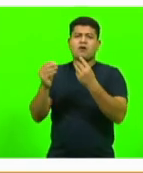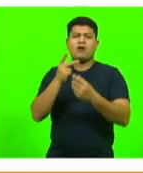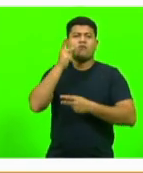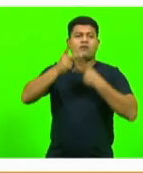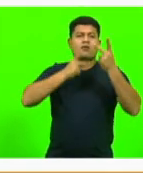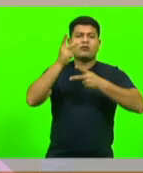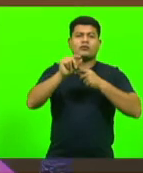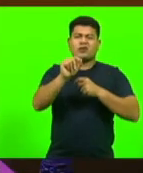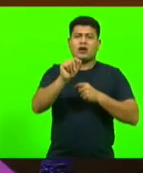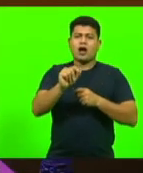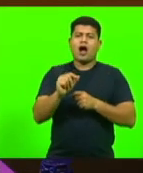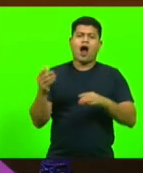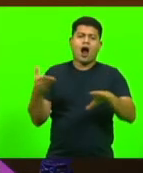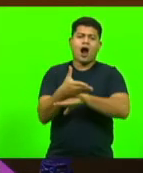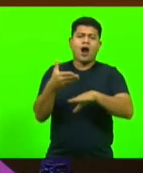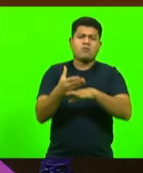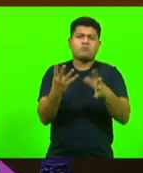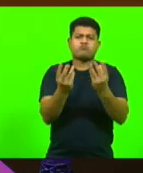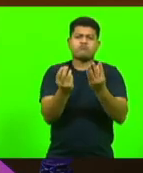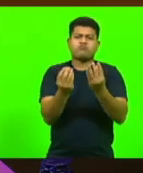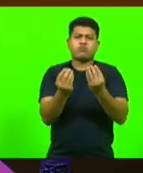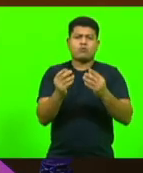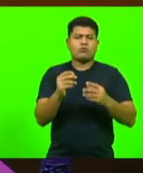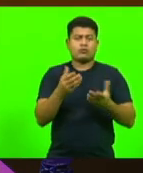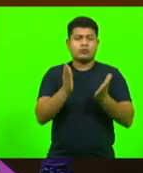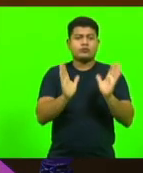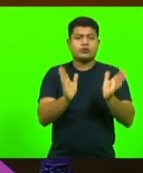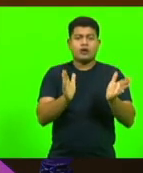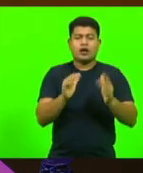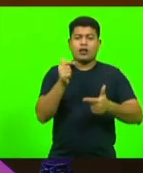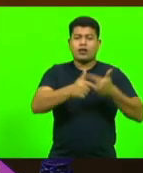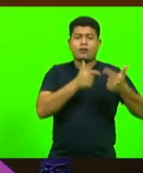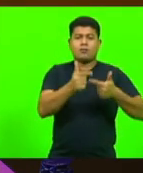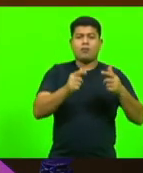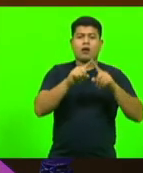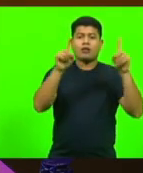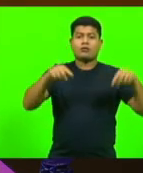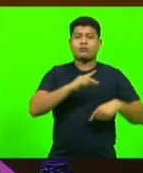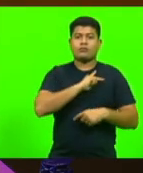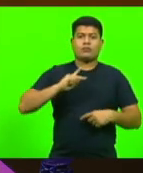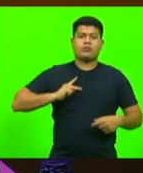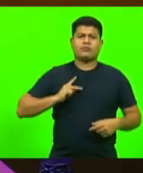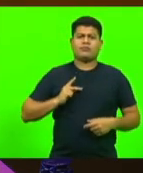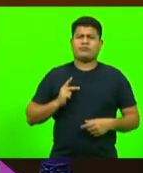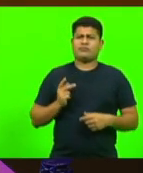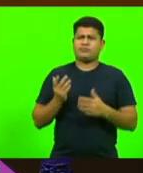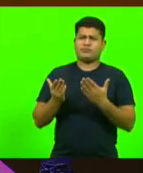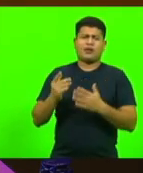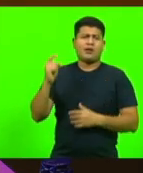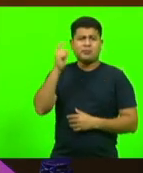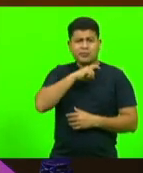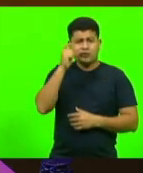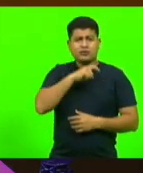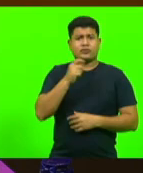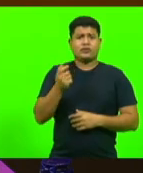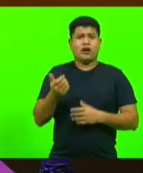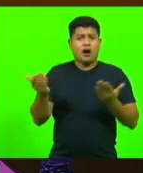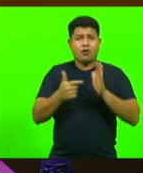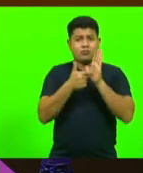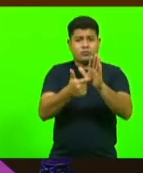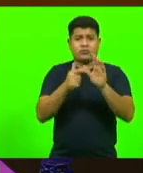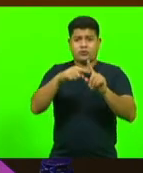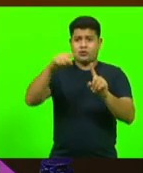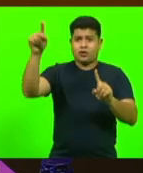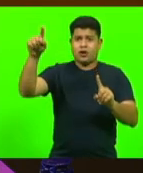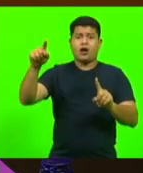no serviço público mas isso é uma mentira é uma mentira e esses dados são da o CD e também não